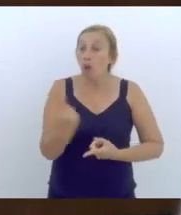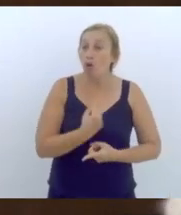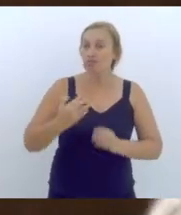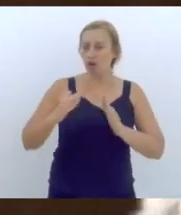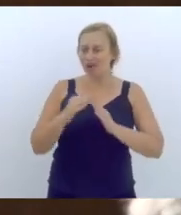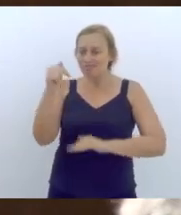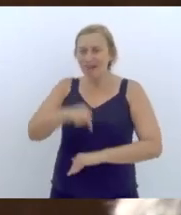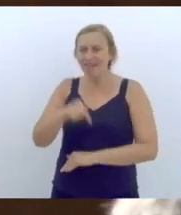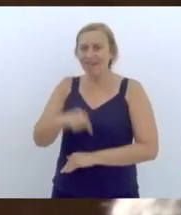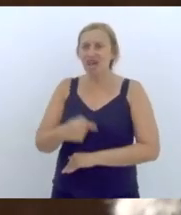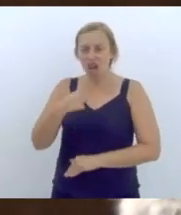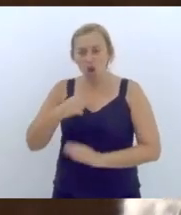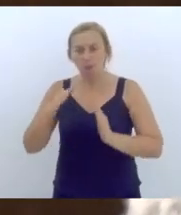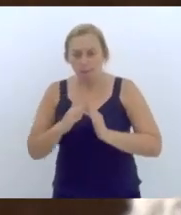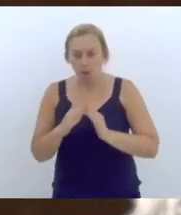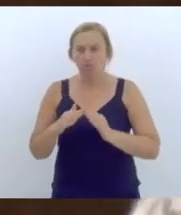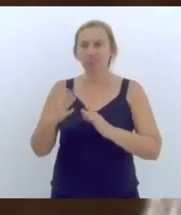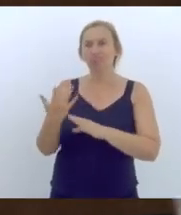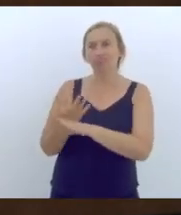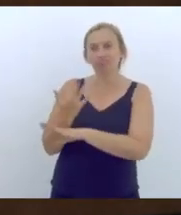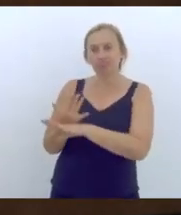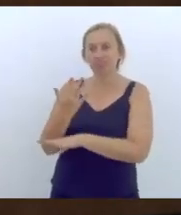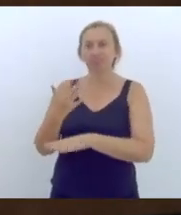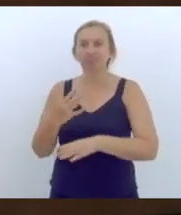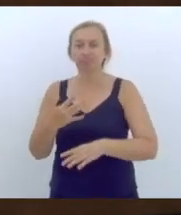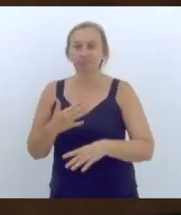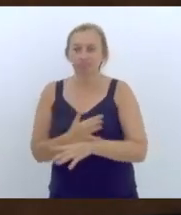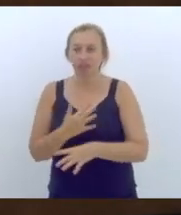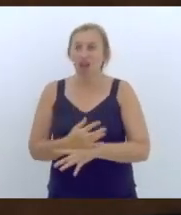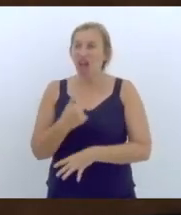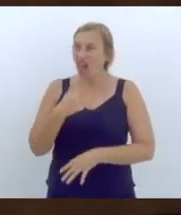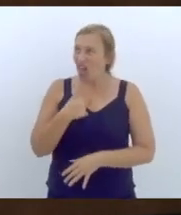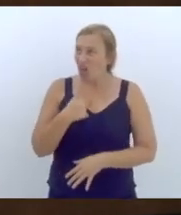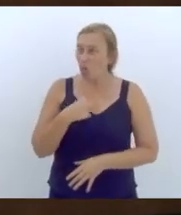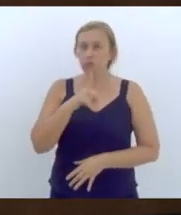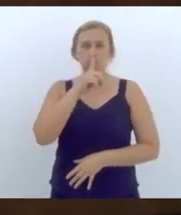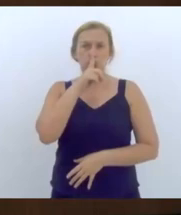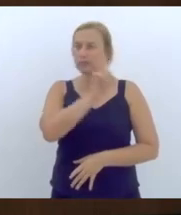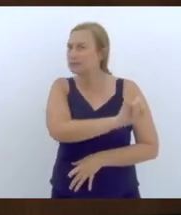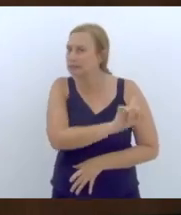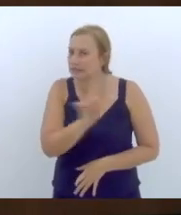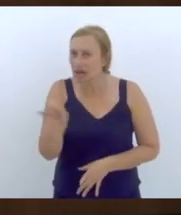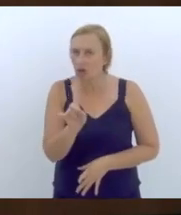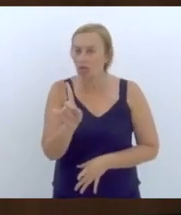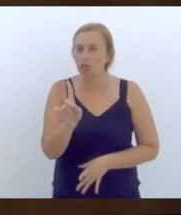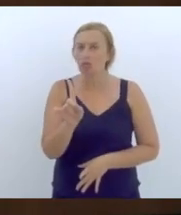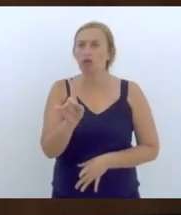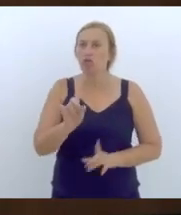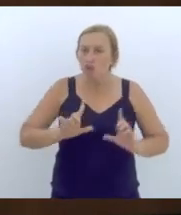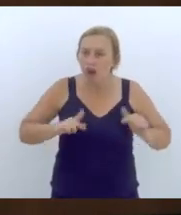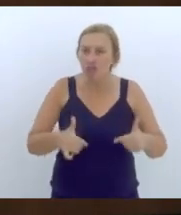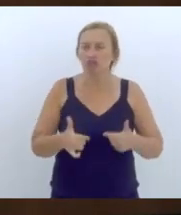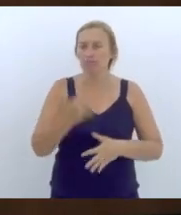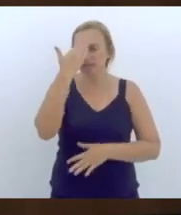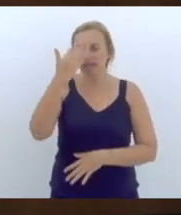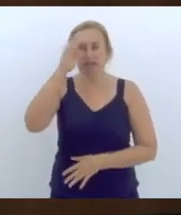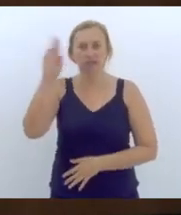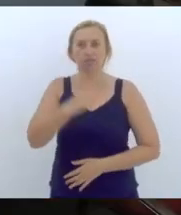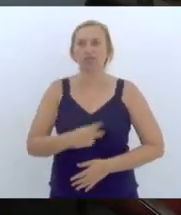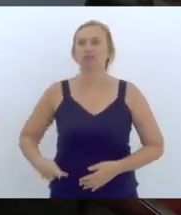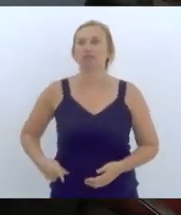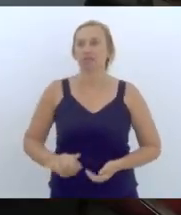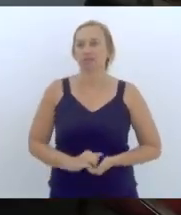aqui, eu moro na cidade do Duque de Caxias e não vou abaixar um minuto a cabeça para esses vagabundos. Obrigado, senhora